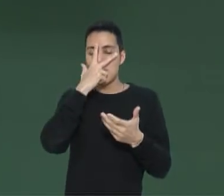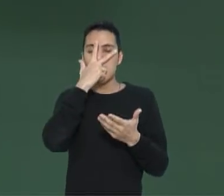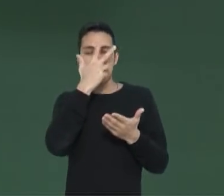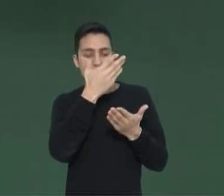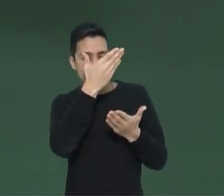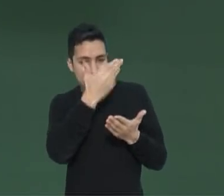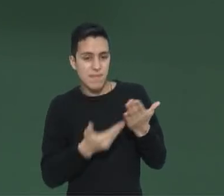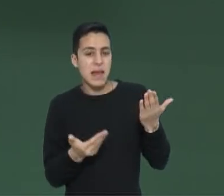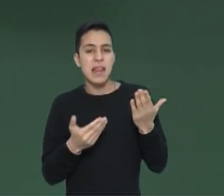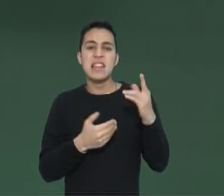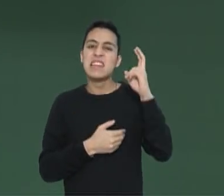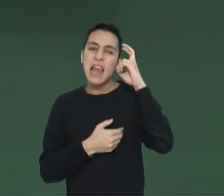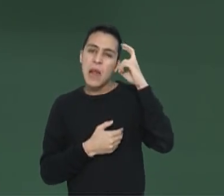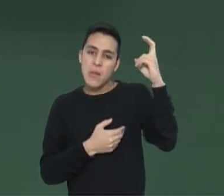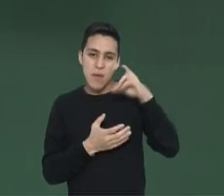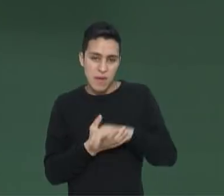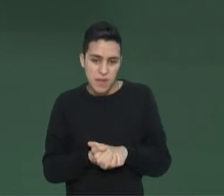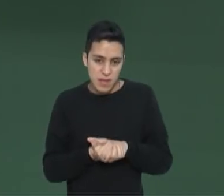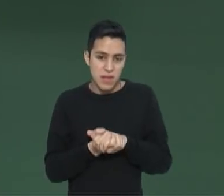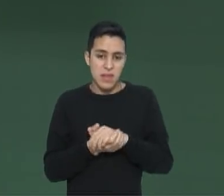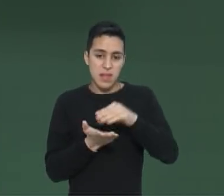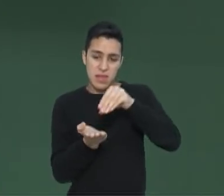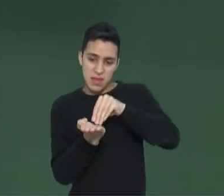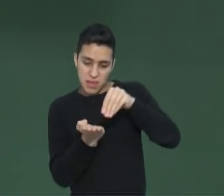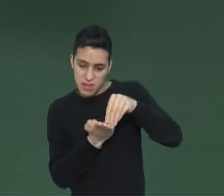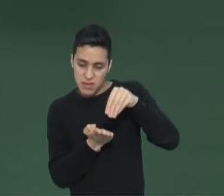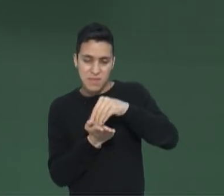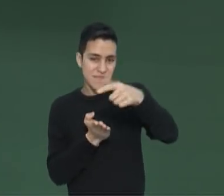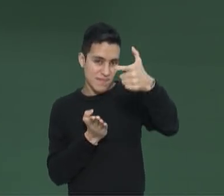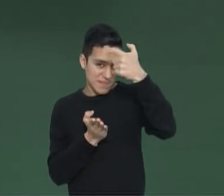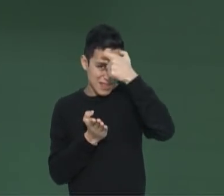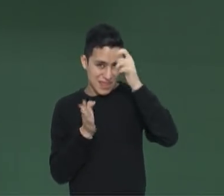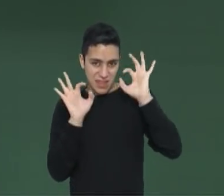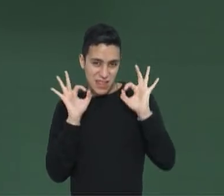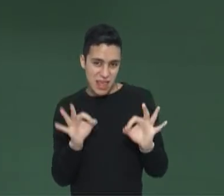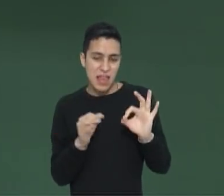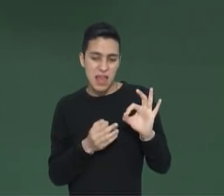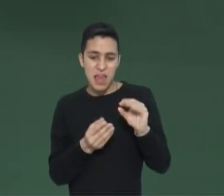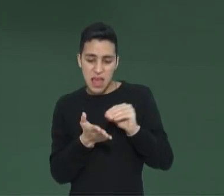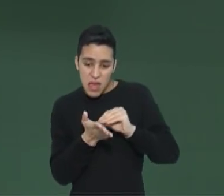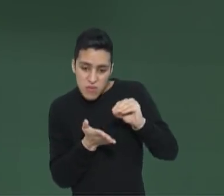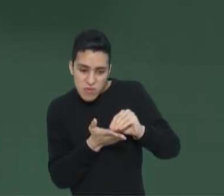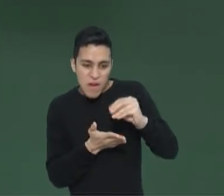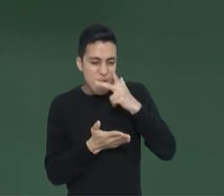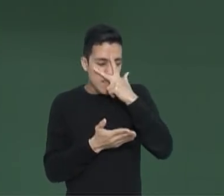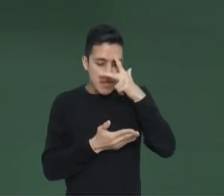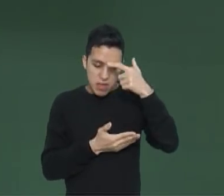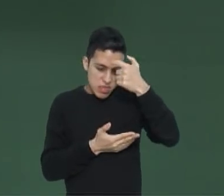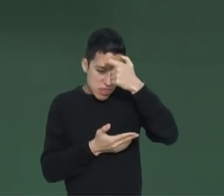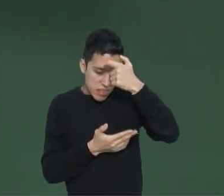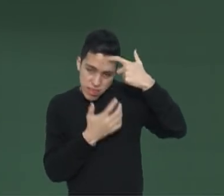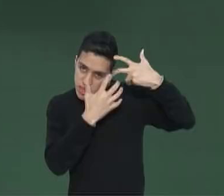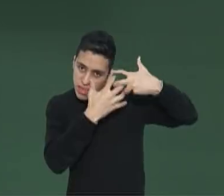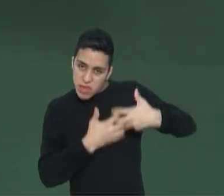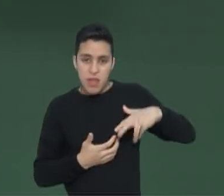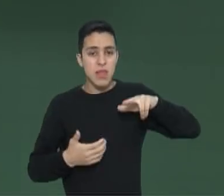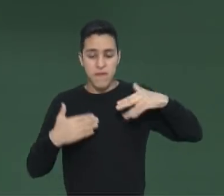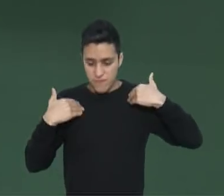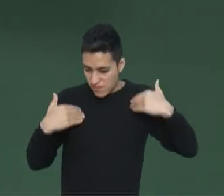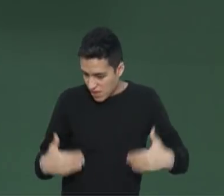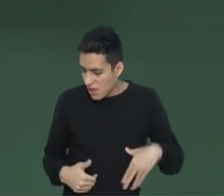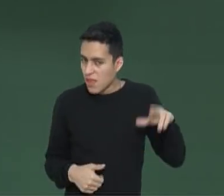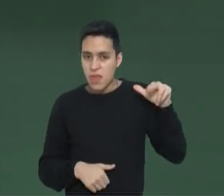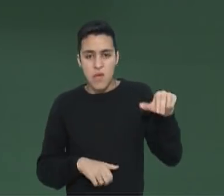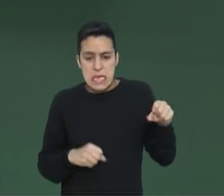derrota intelectual. É um jogo mental, sim, é um jogo espiritual, não é um jogo físico, não é